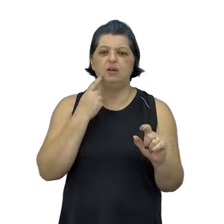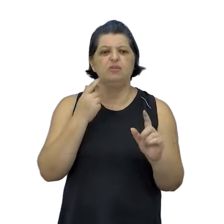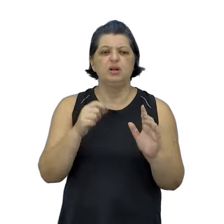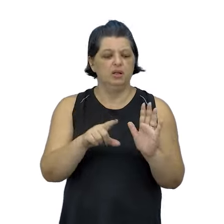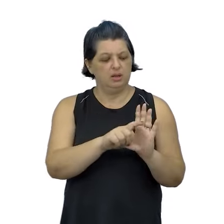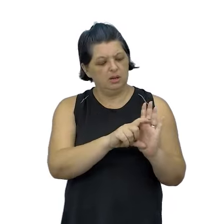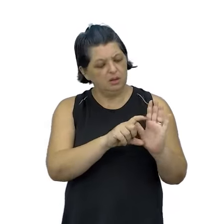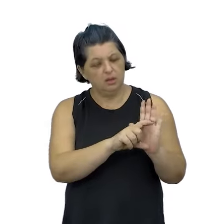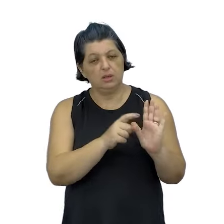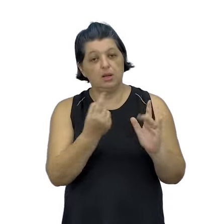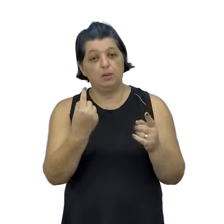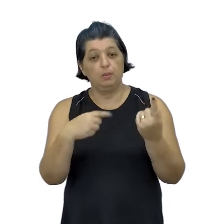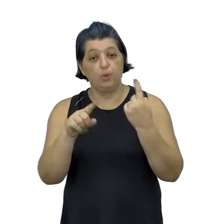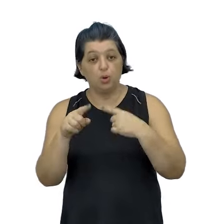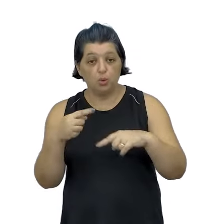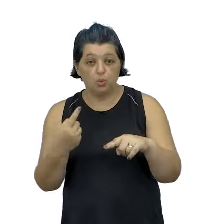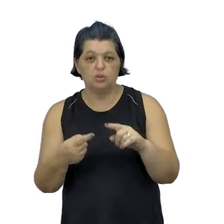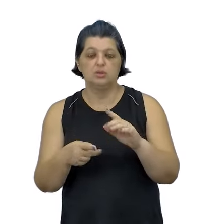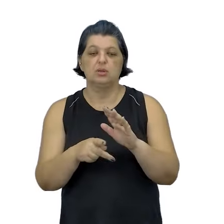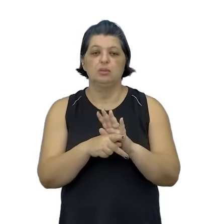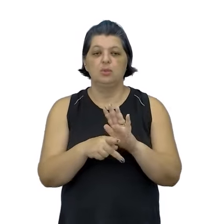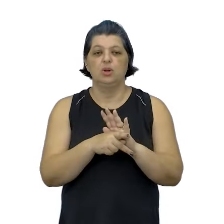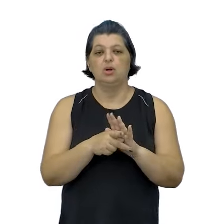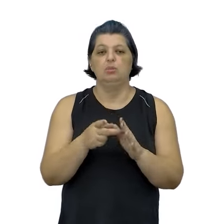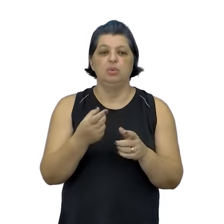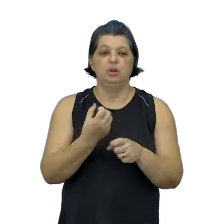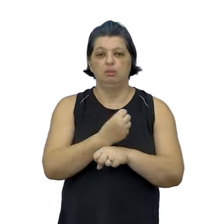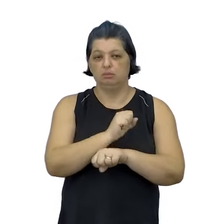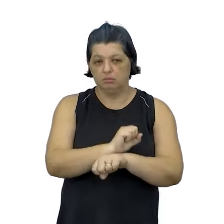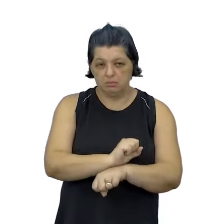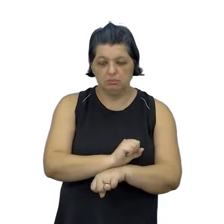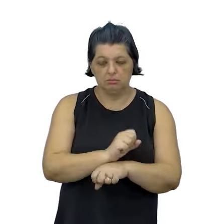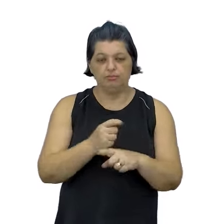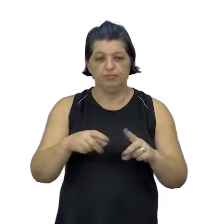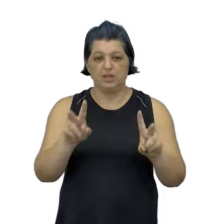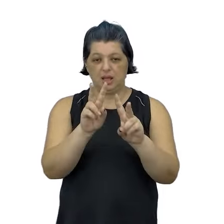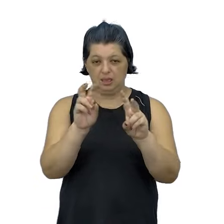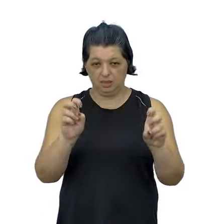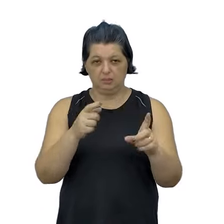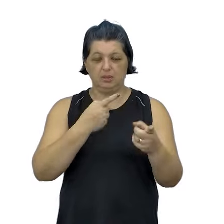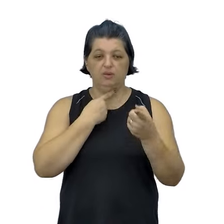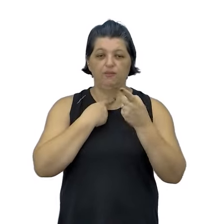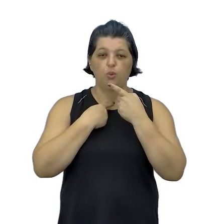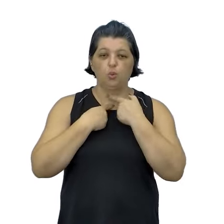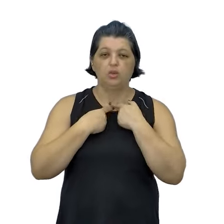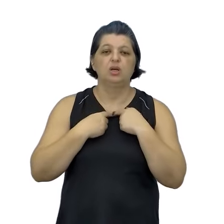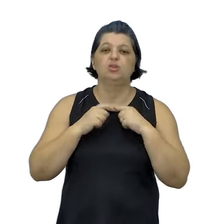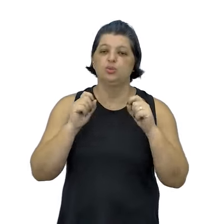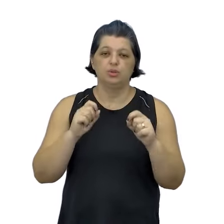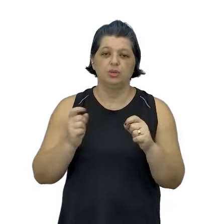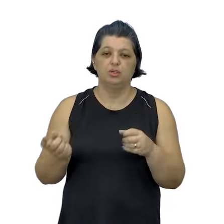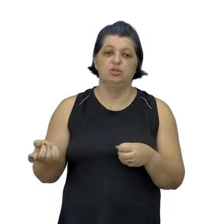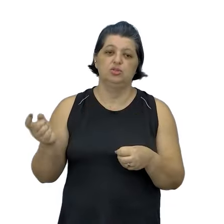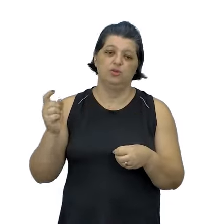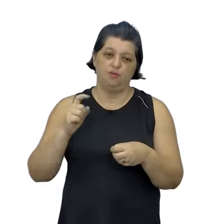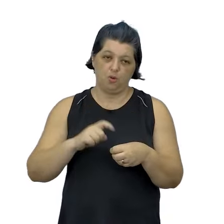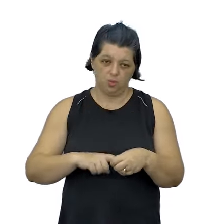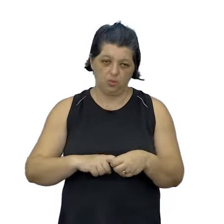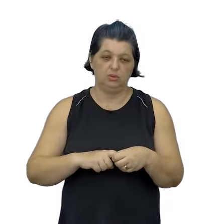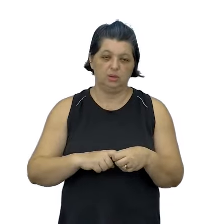Da Canção do Exílio, de Gonçalves Dias, que tem como temática, né, a sua vontade, né, de retornar à